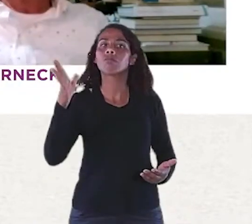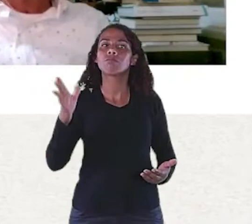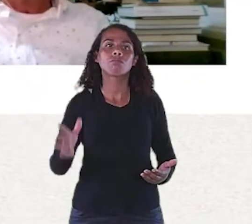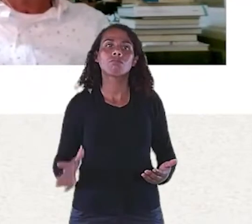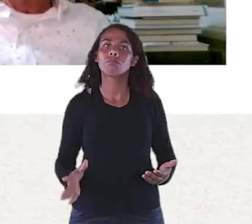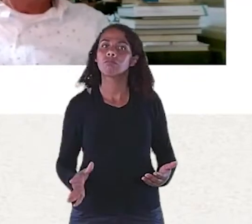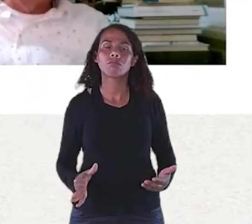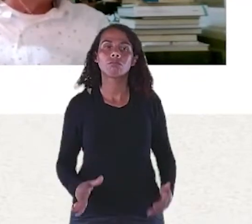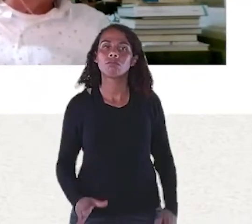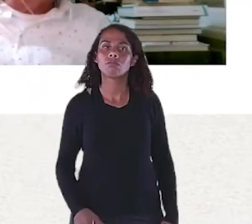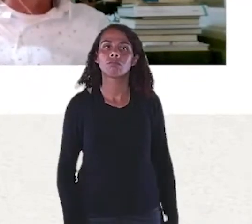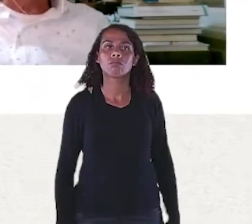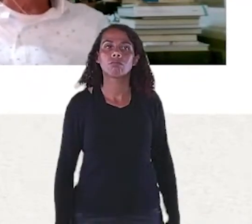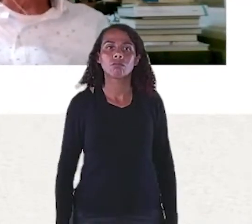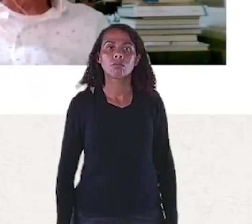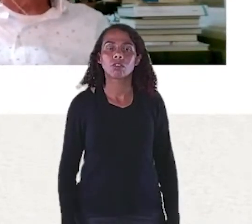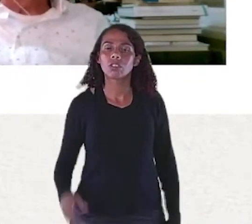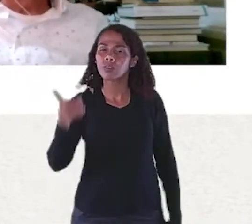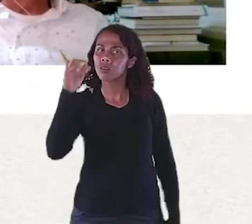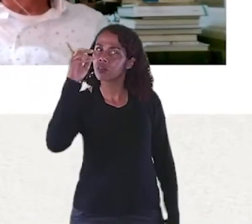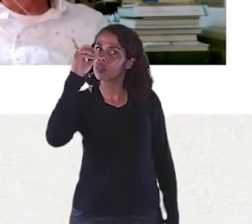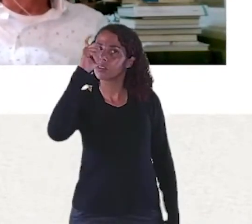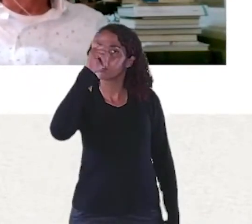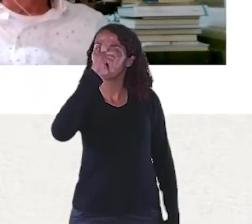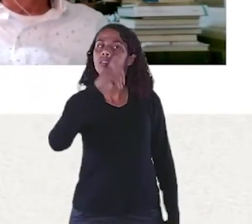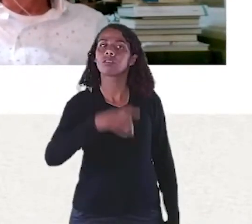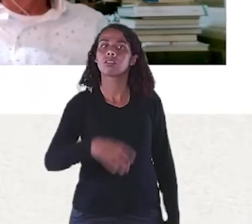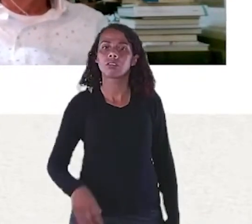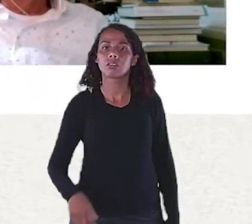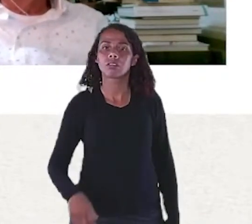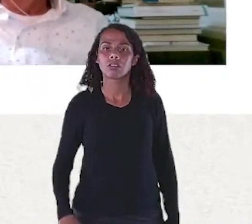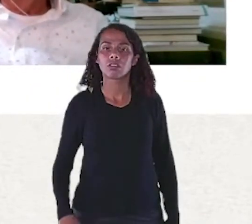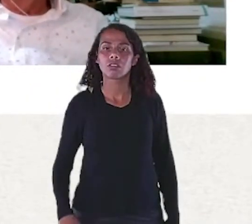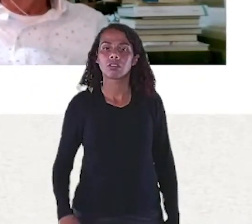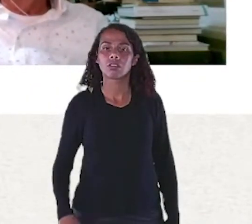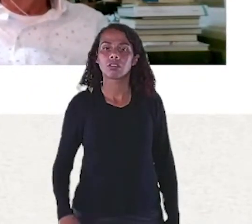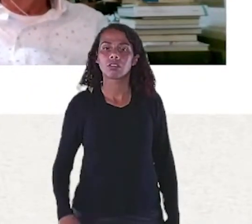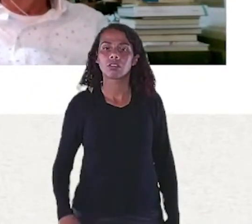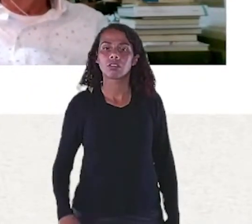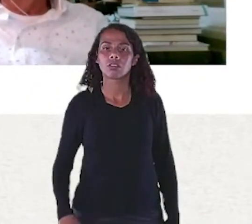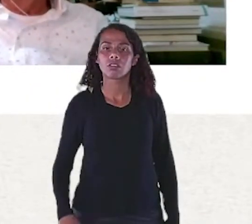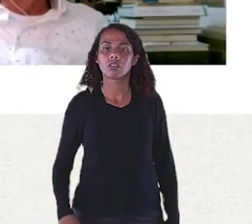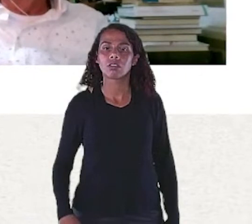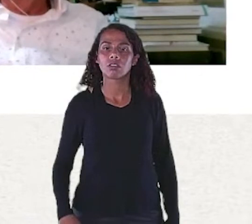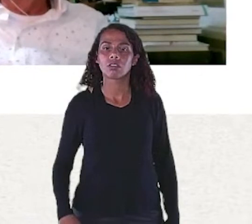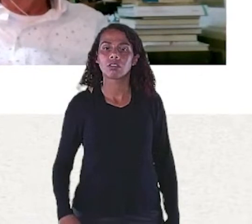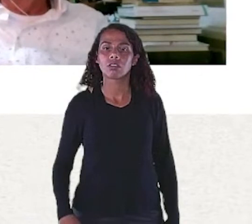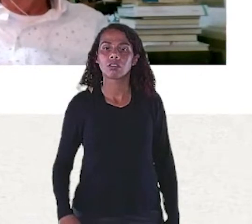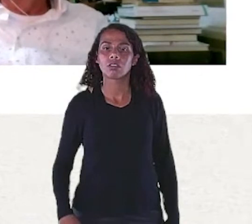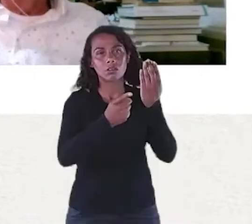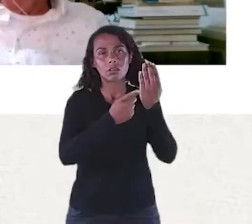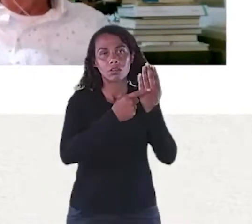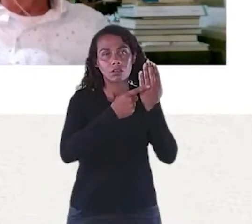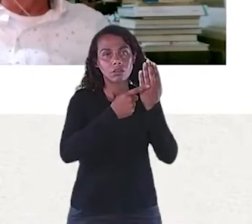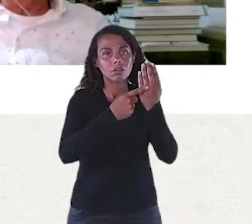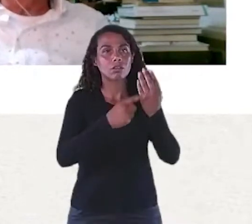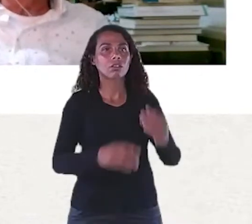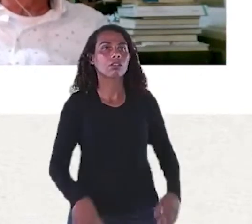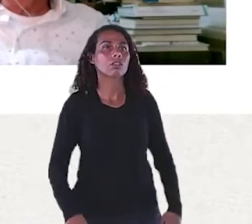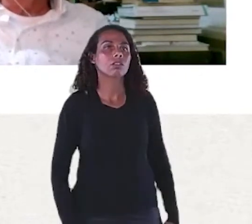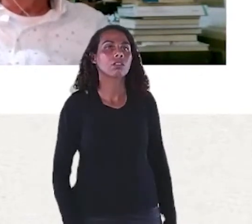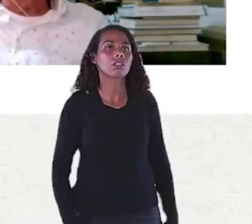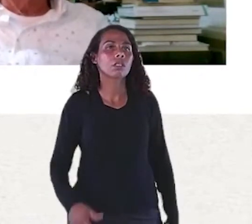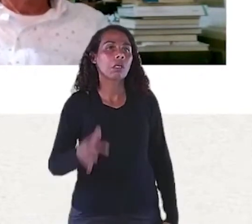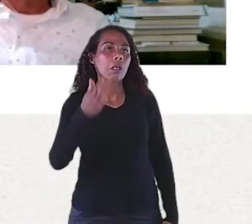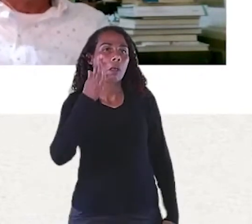né? Não tem muitas pepitas de ouro, tem um ourinho em pó, um ouro de aluvião, aquela